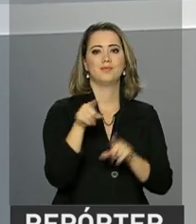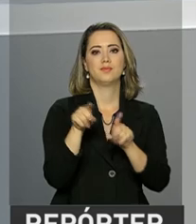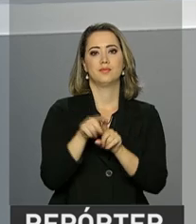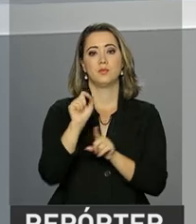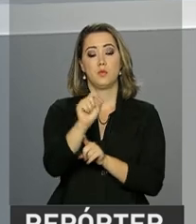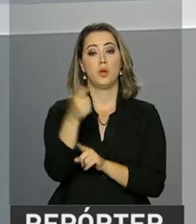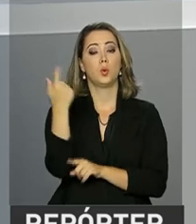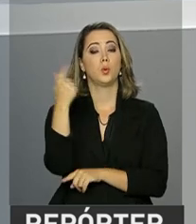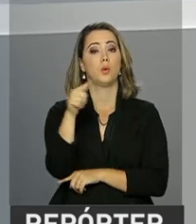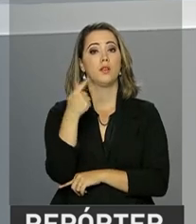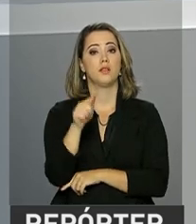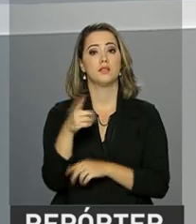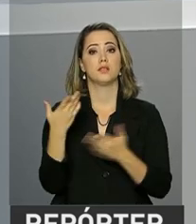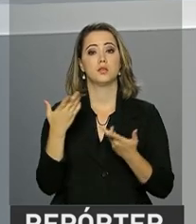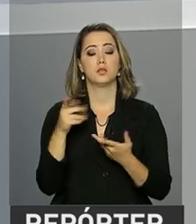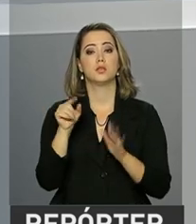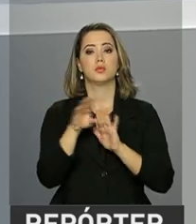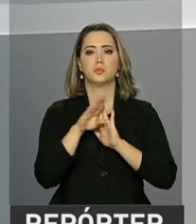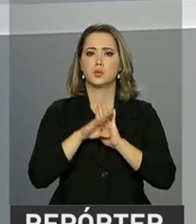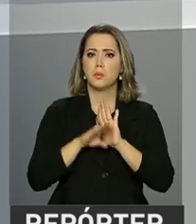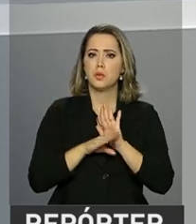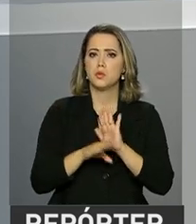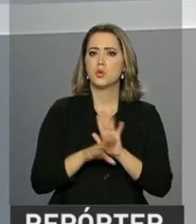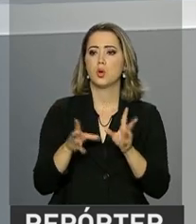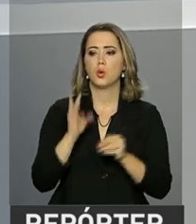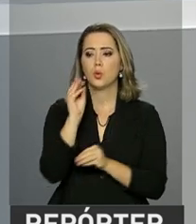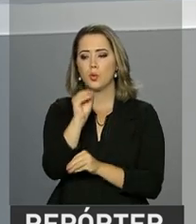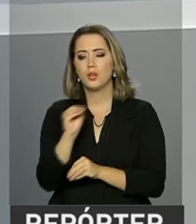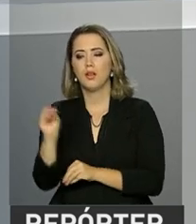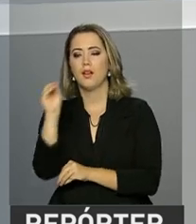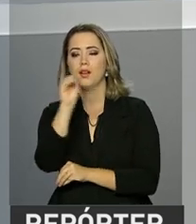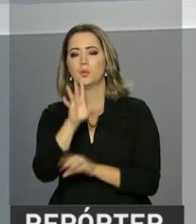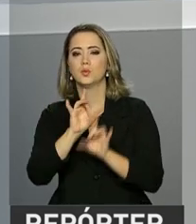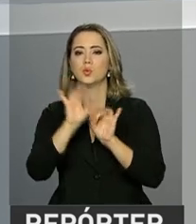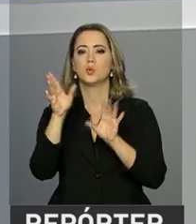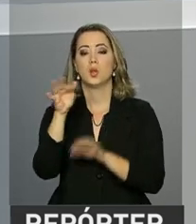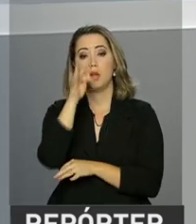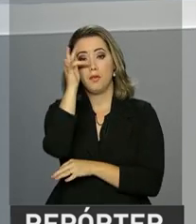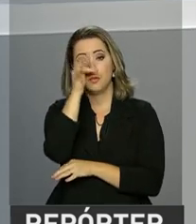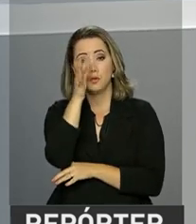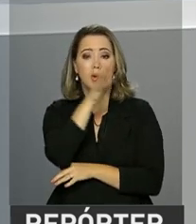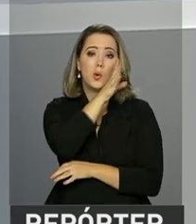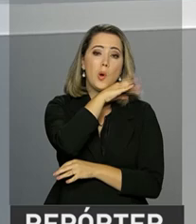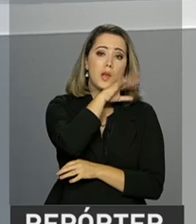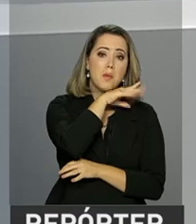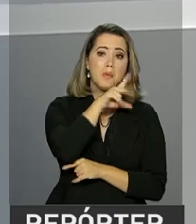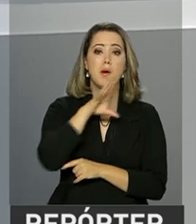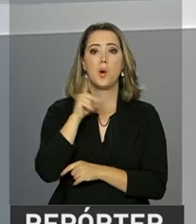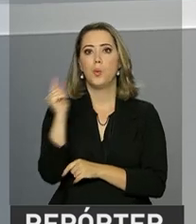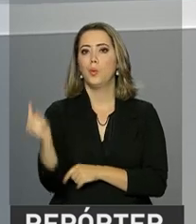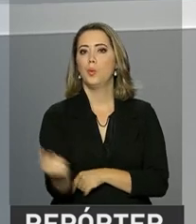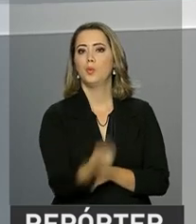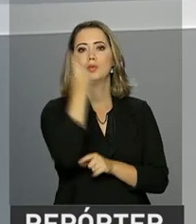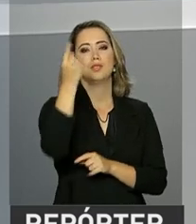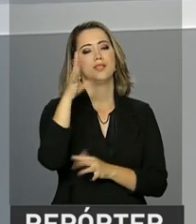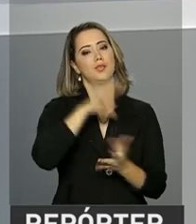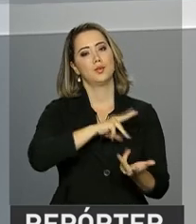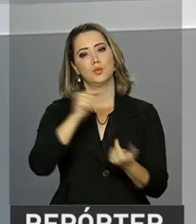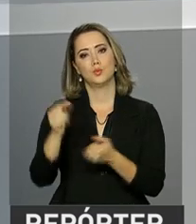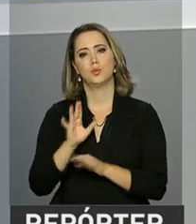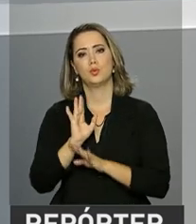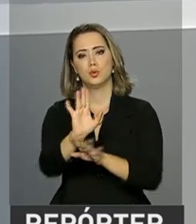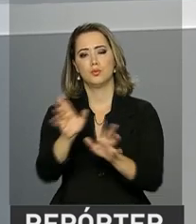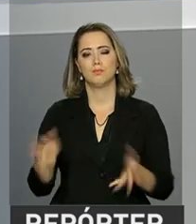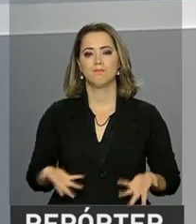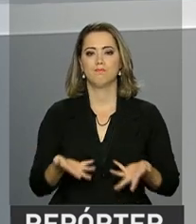Veadeiros em Goiás a medida vai garantir a preservação de espécies da fauna e da flora únicas no mundo e ajudar também a